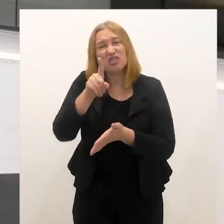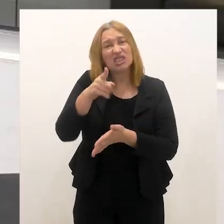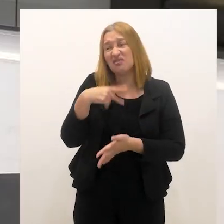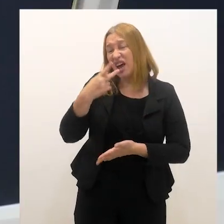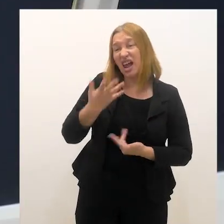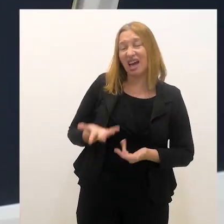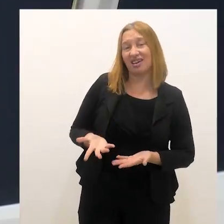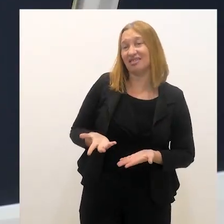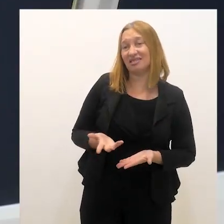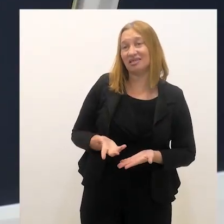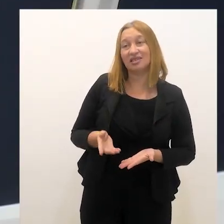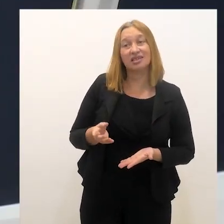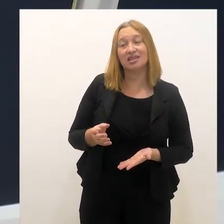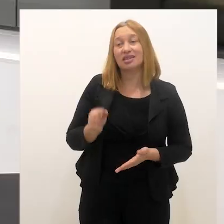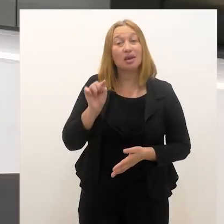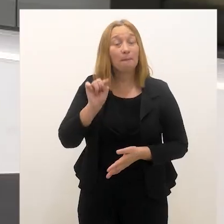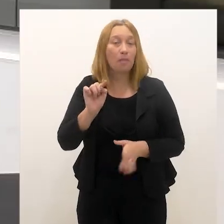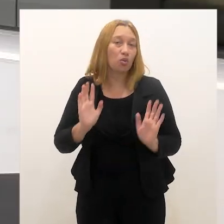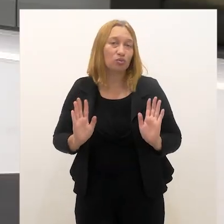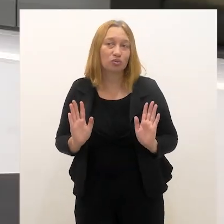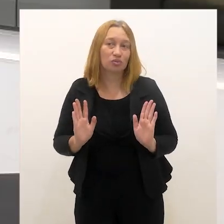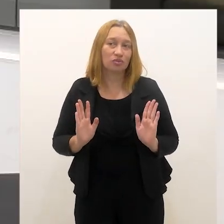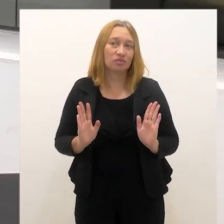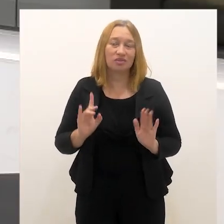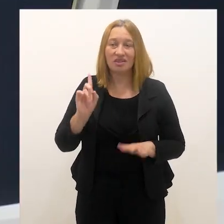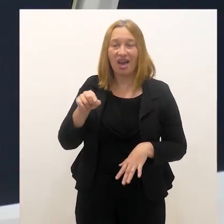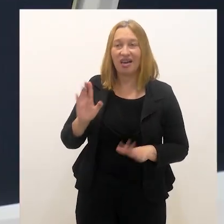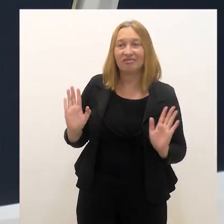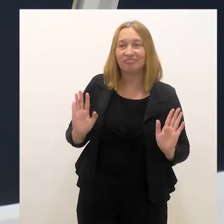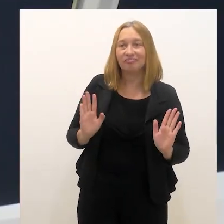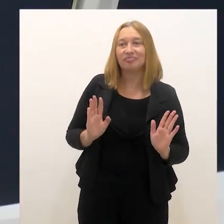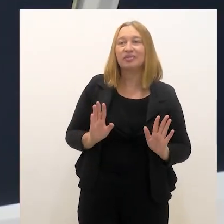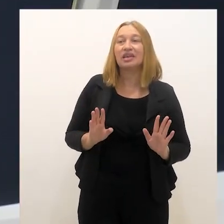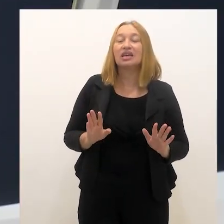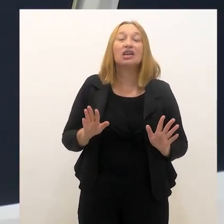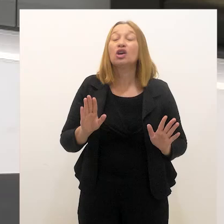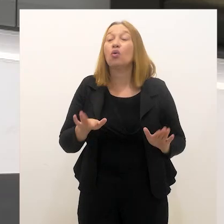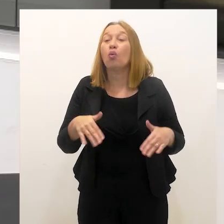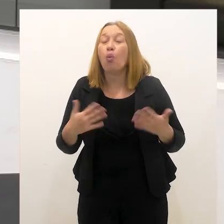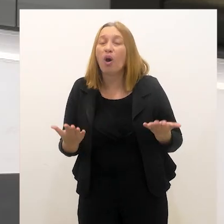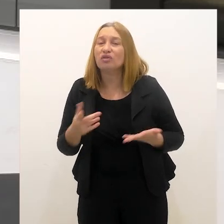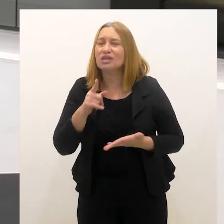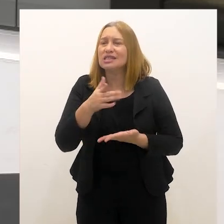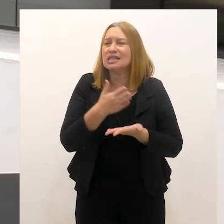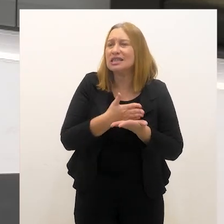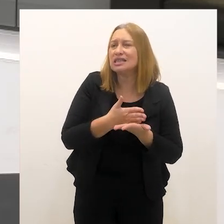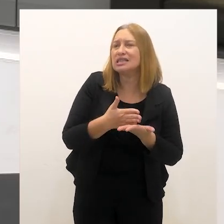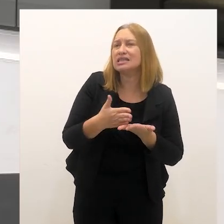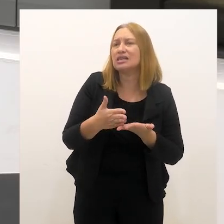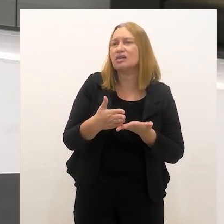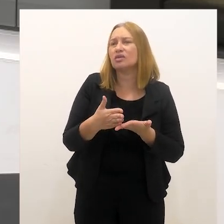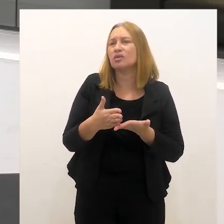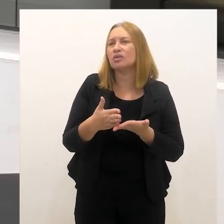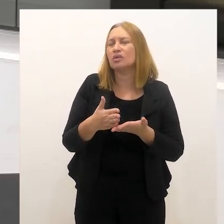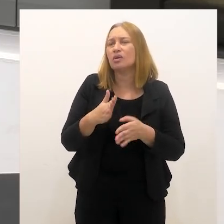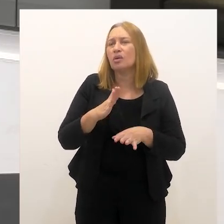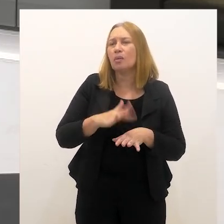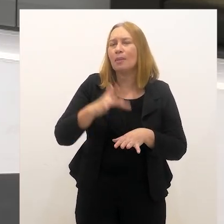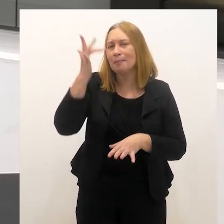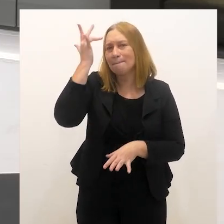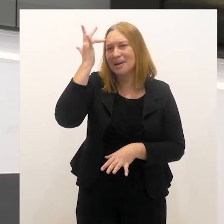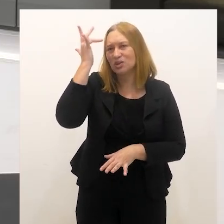falar. Poxa. E ponto. E ponto. E é isso. E a partir de quando que você começou a lidar com